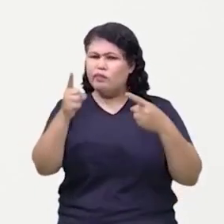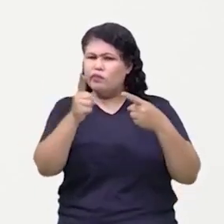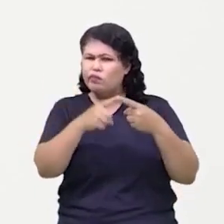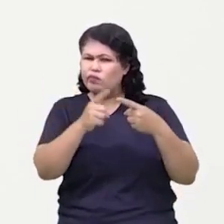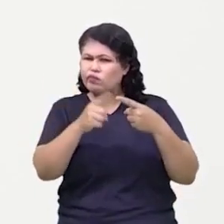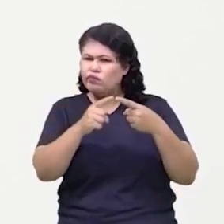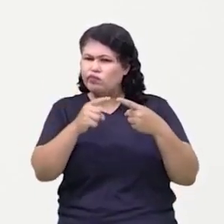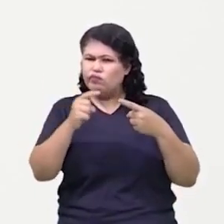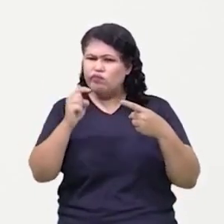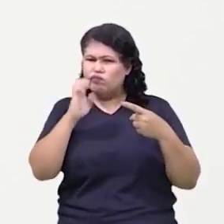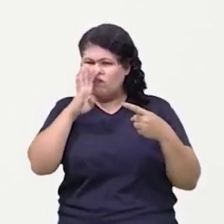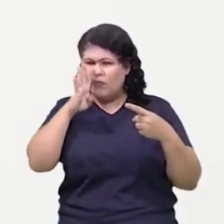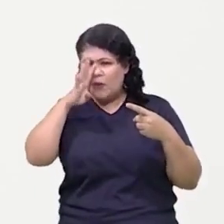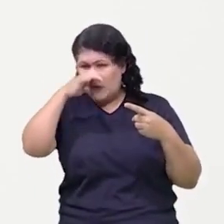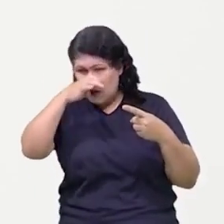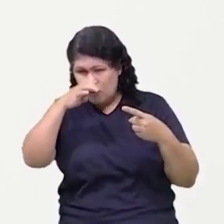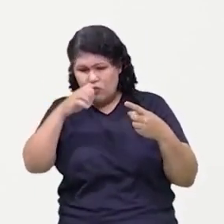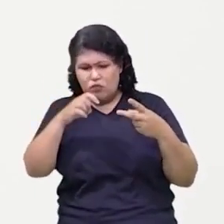inconveniente,